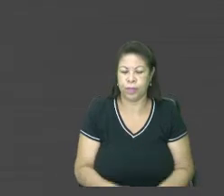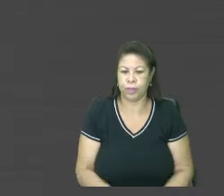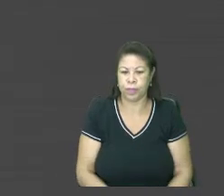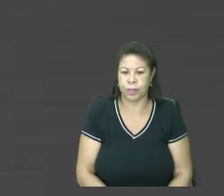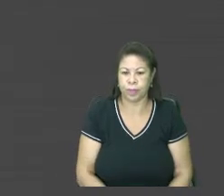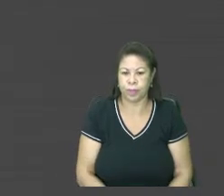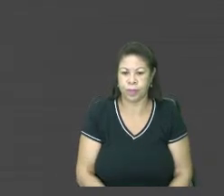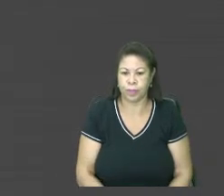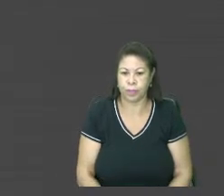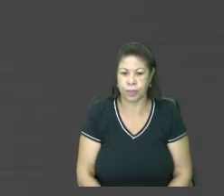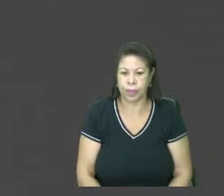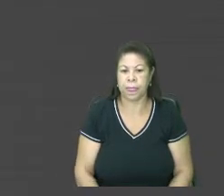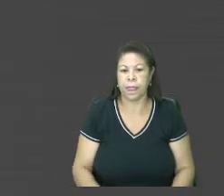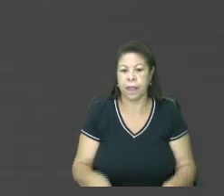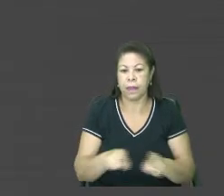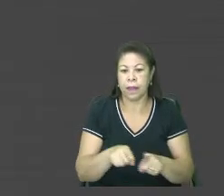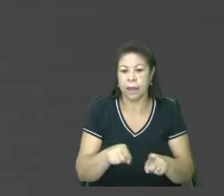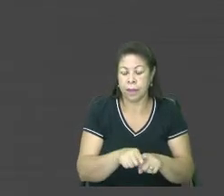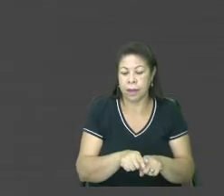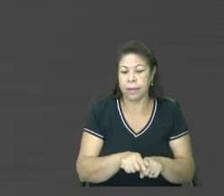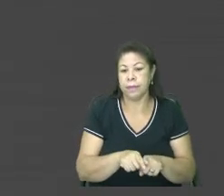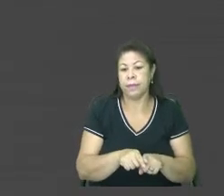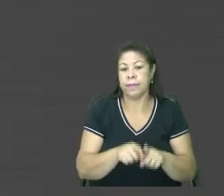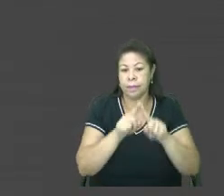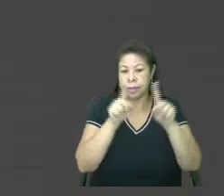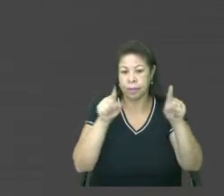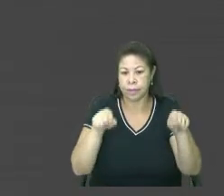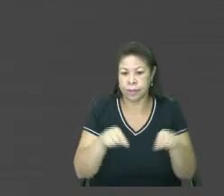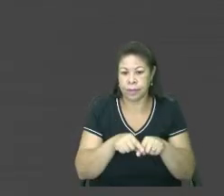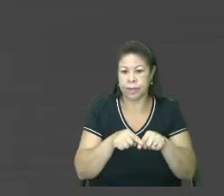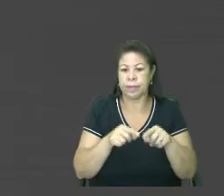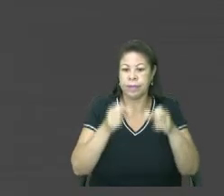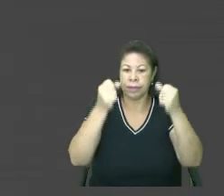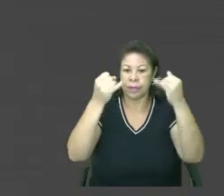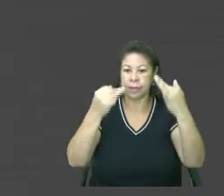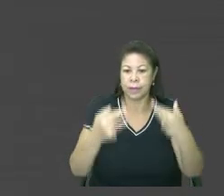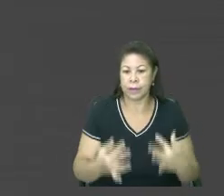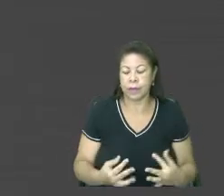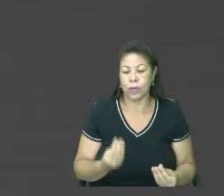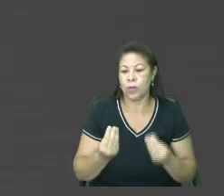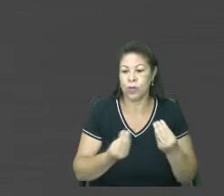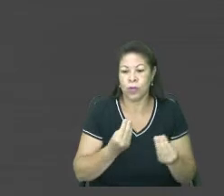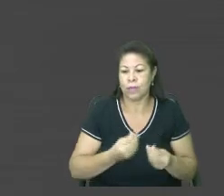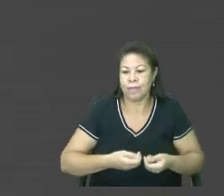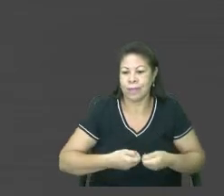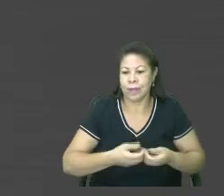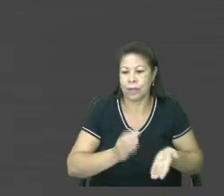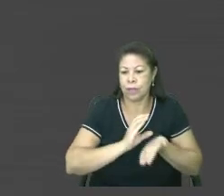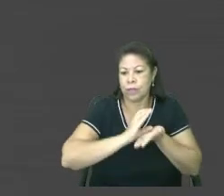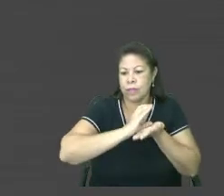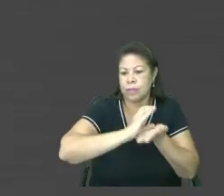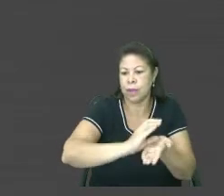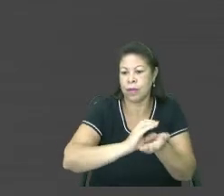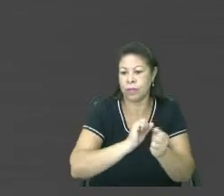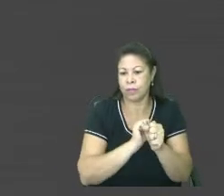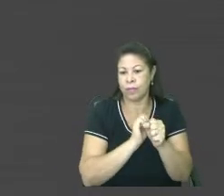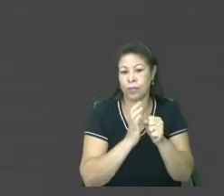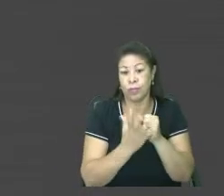A gente também detalhou um pouquinho a questão do gasto com Covid, também pensamos as despesas com Covid, né?